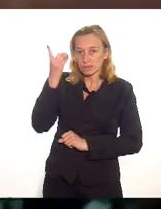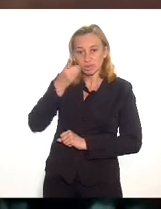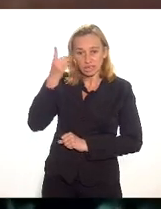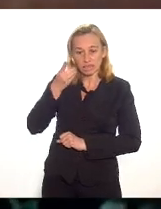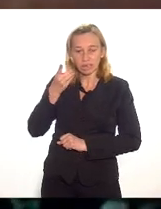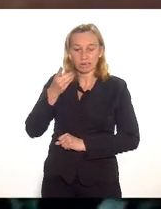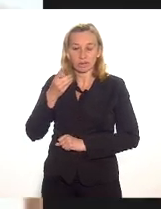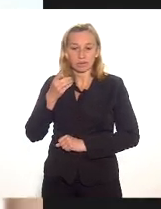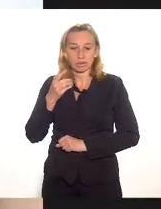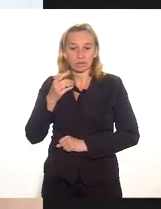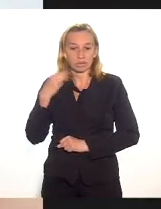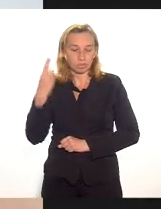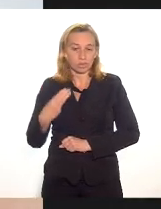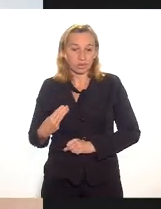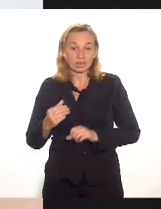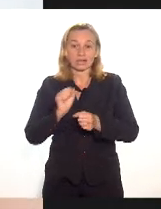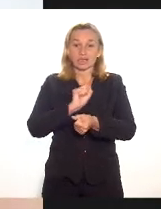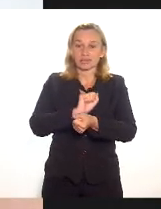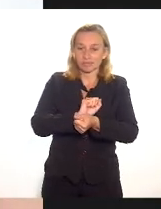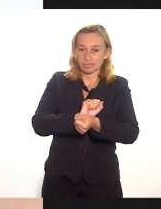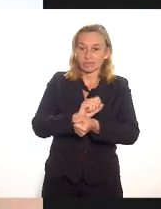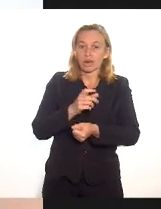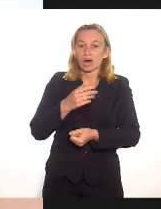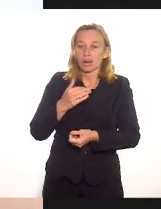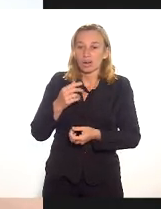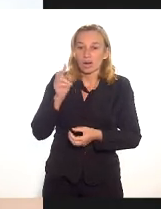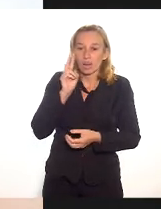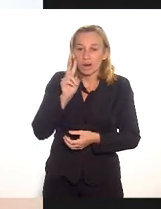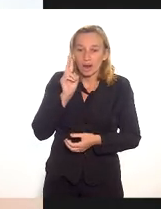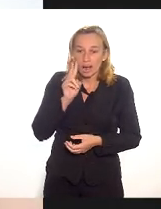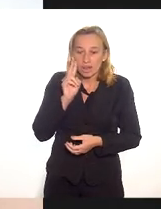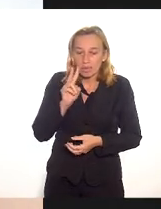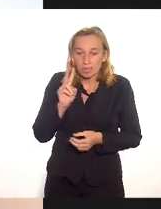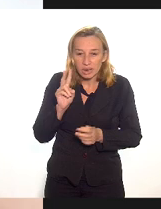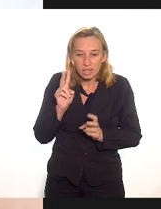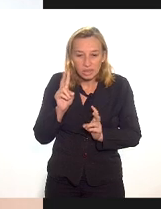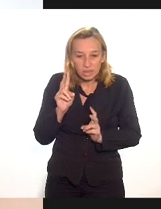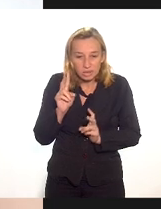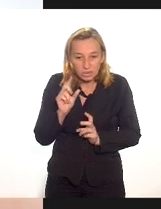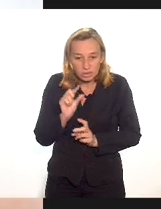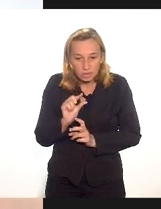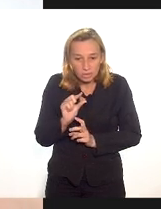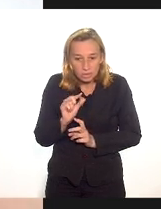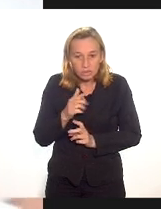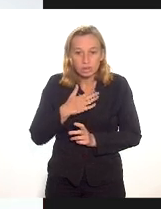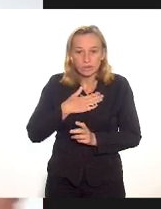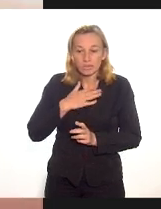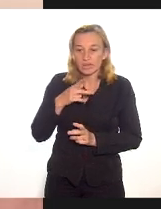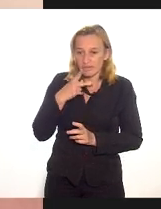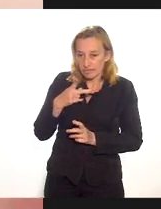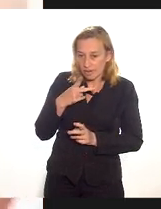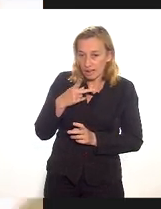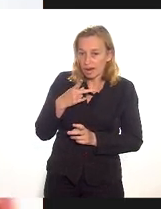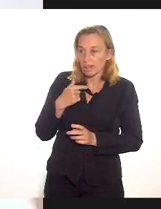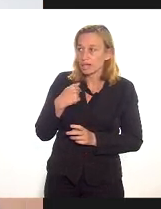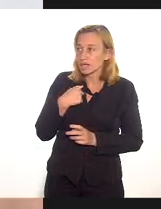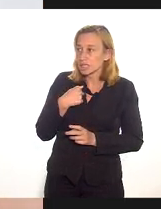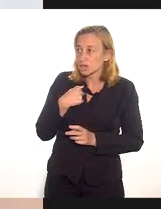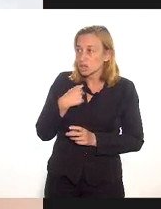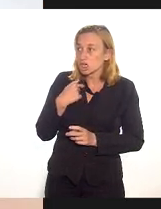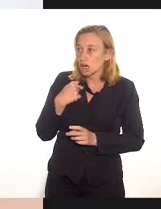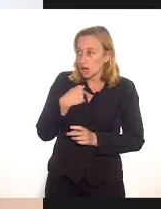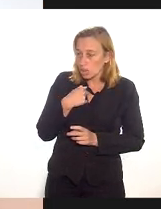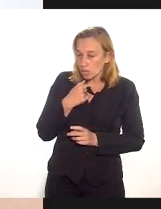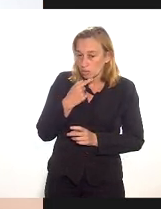Zeidão. Não, é porque Vossa Excelência me lembrou de um ato falho. Eu, no meu discurso que lhe antecedeu,